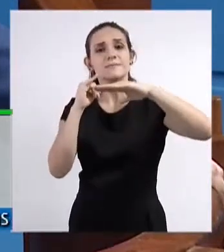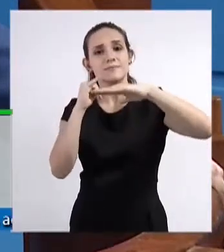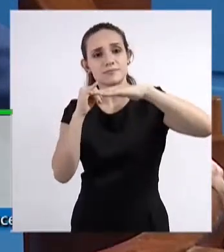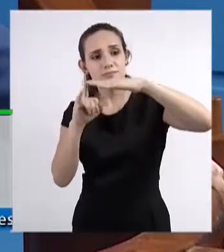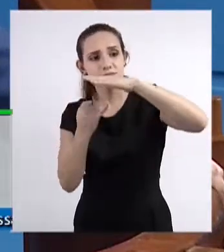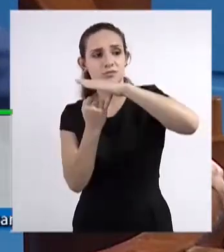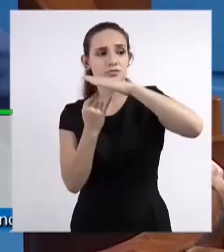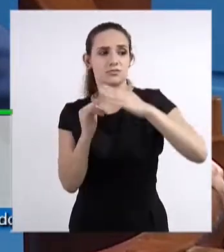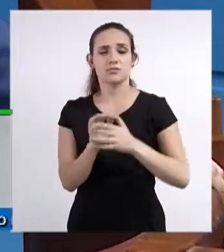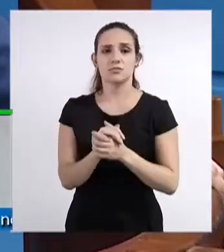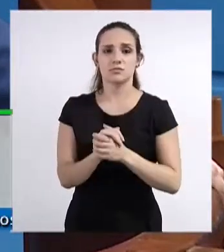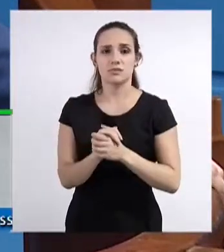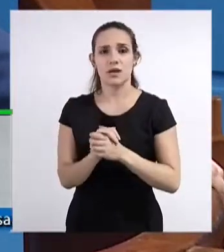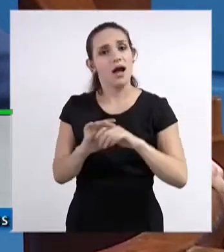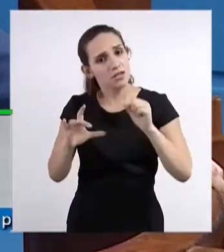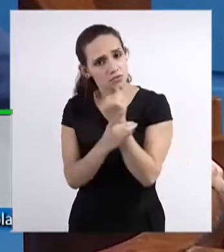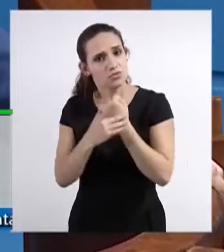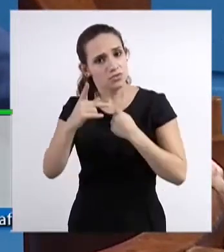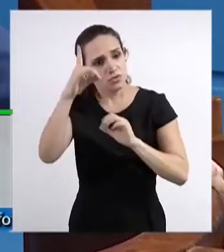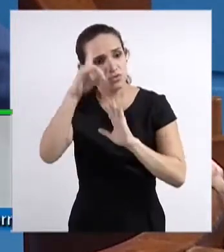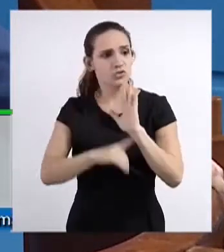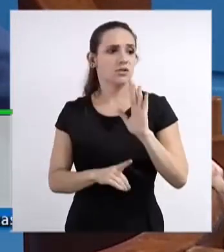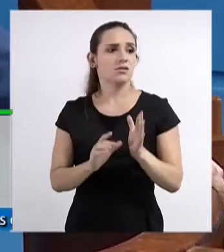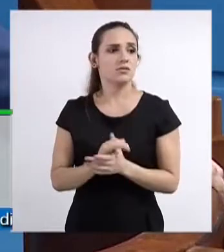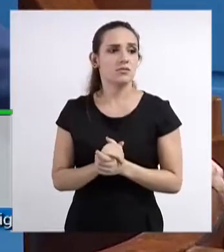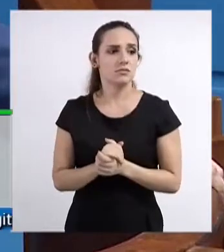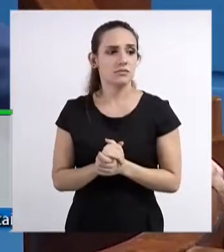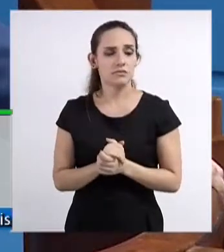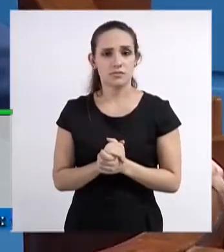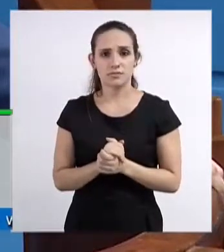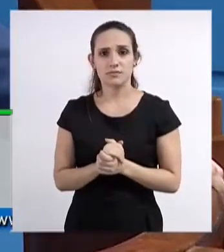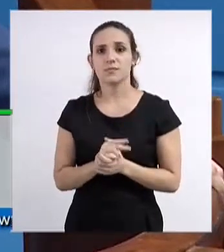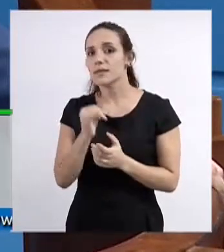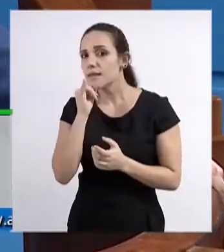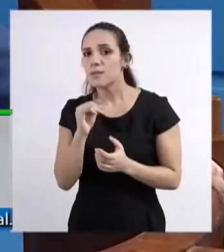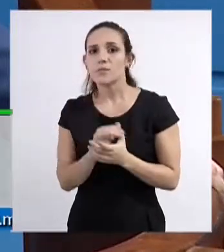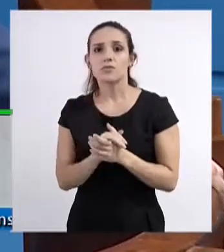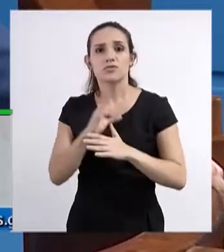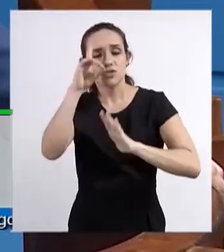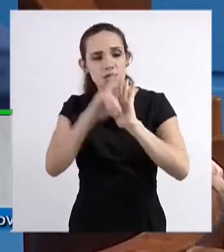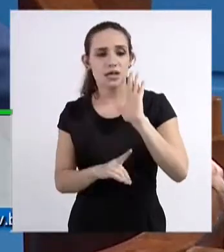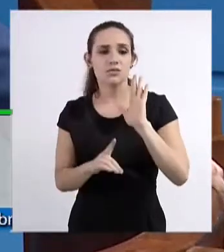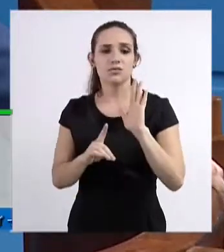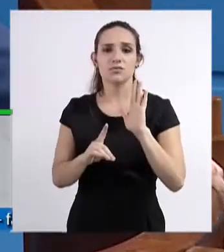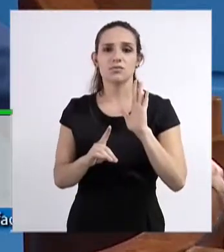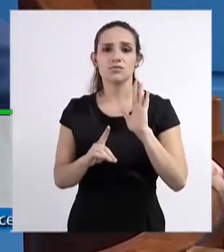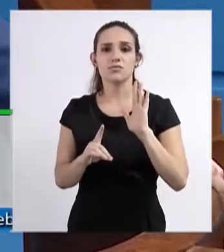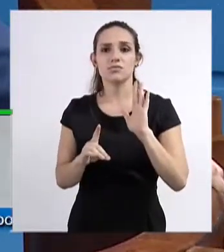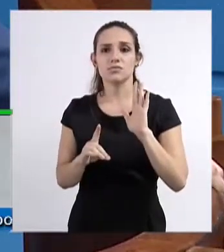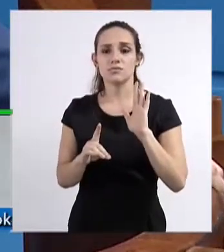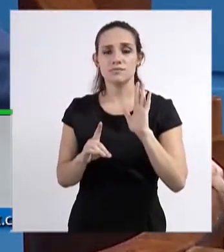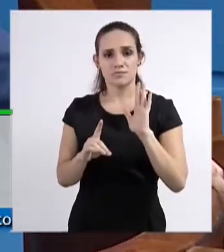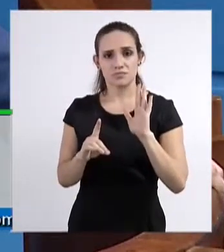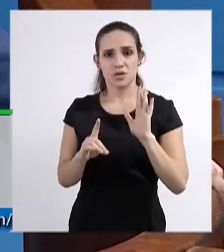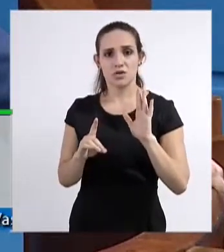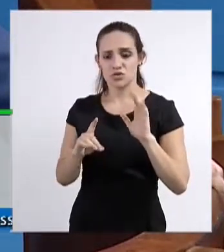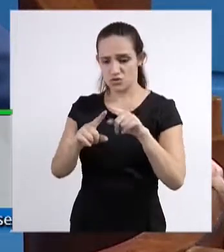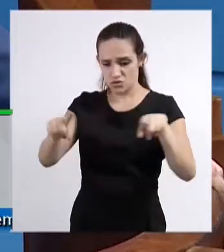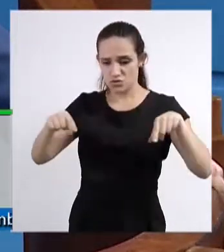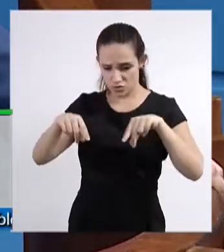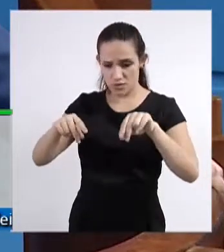que assegurem os seus direitos máximos, assim como o direito de propriedade. A segurança dos empreendimentos,